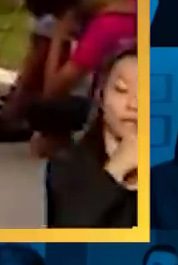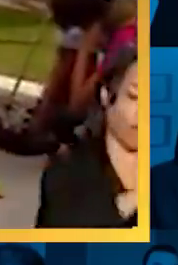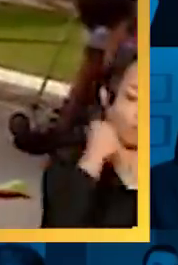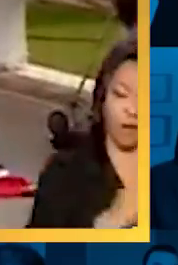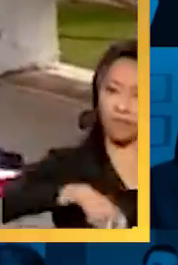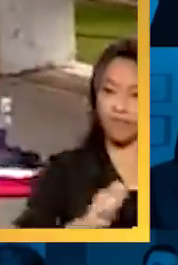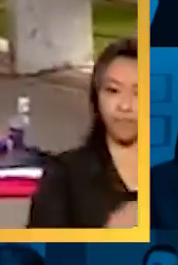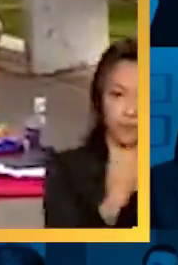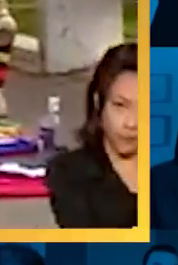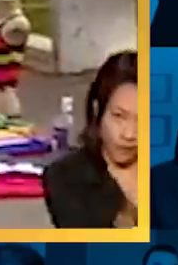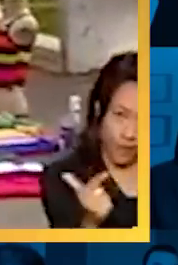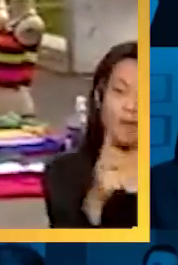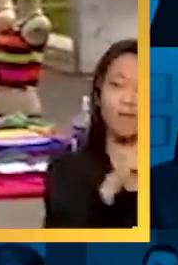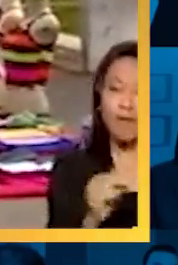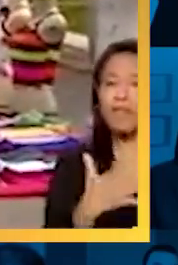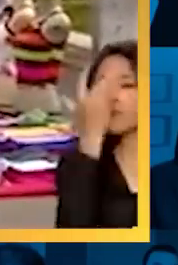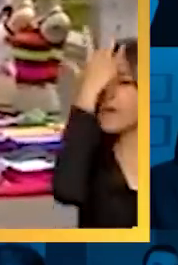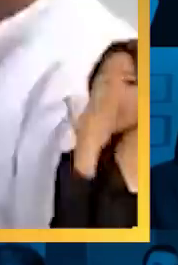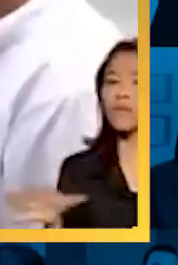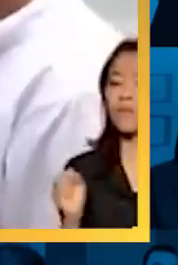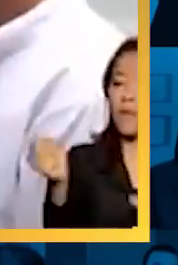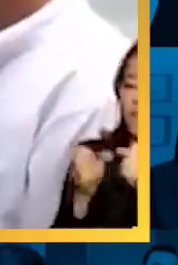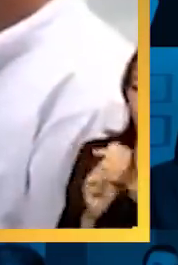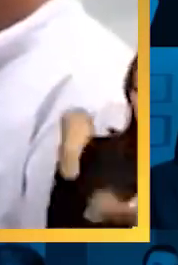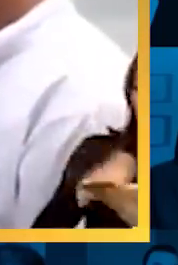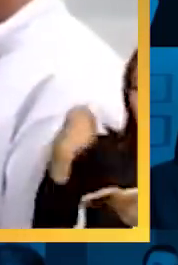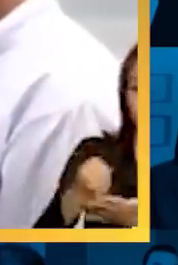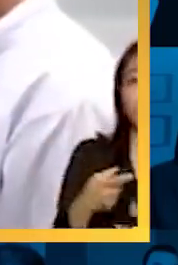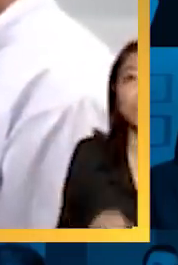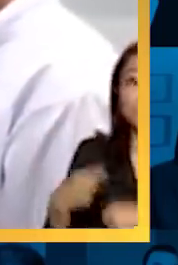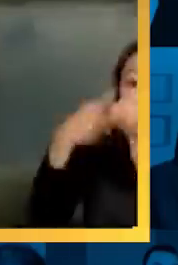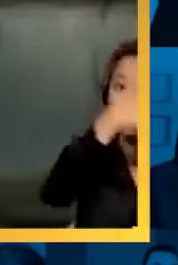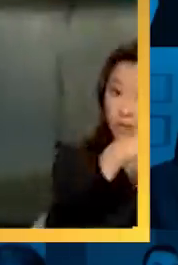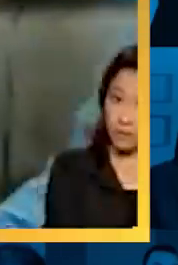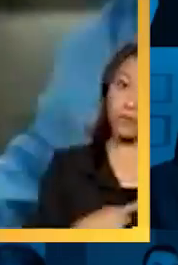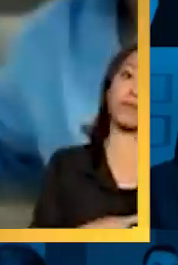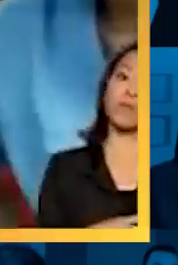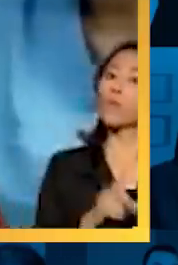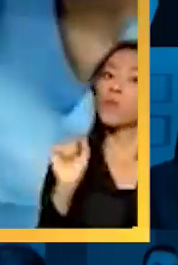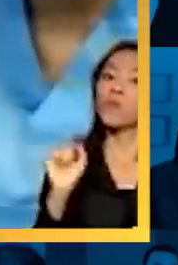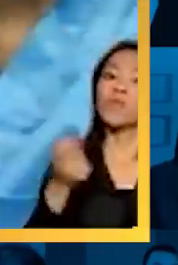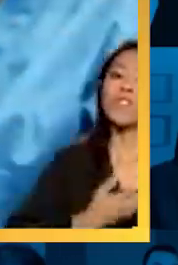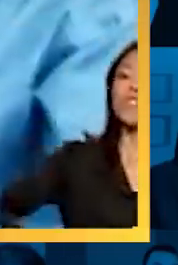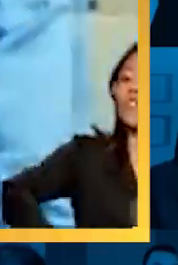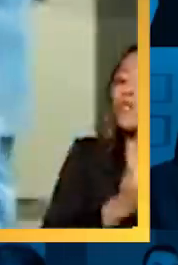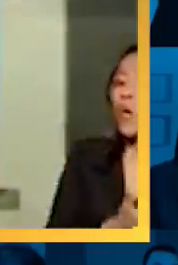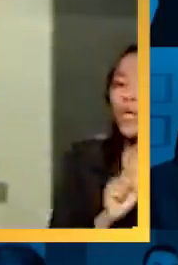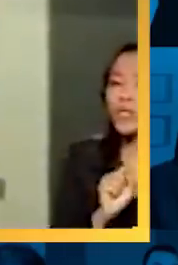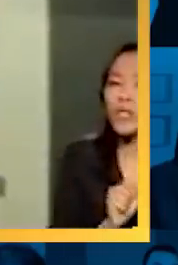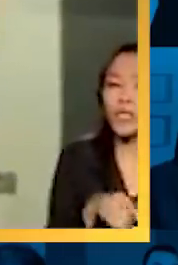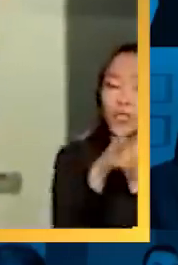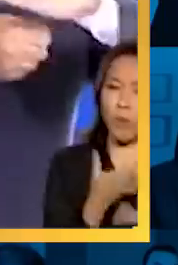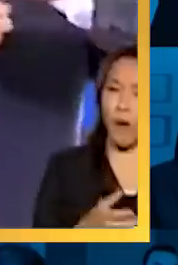tempo, vai facilitar a contratação desse público pelos municípios participantes, em troca do pagamento da Bolsa